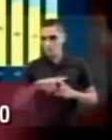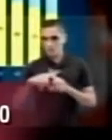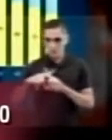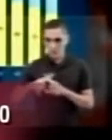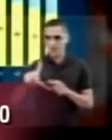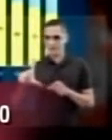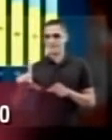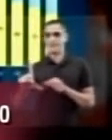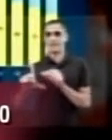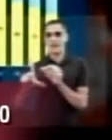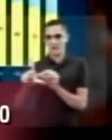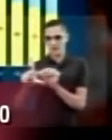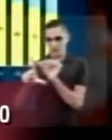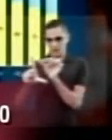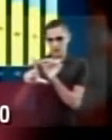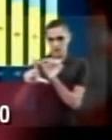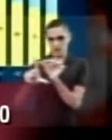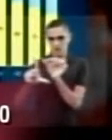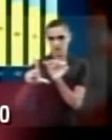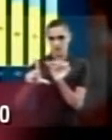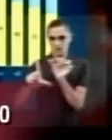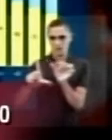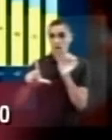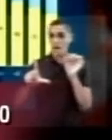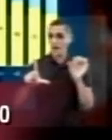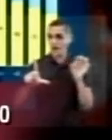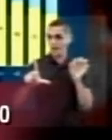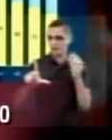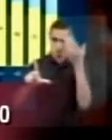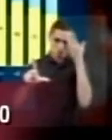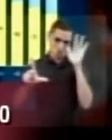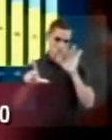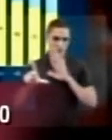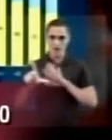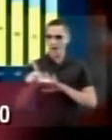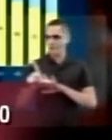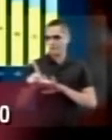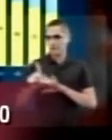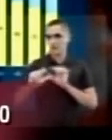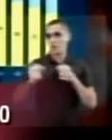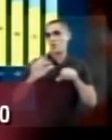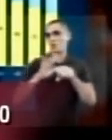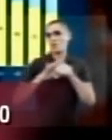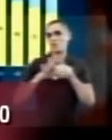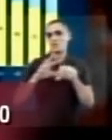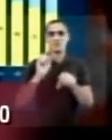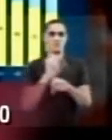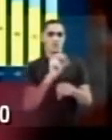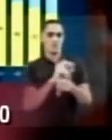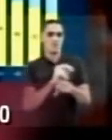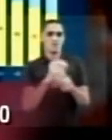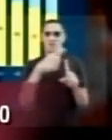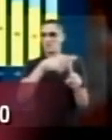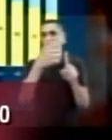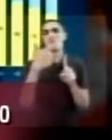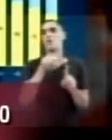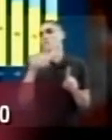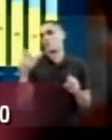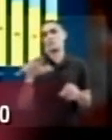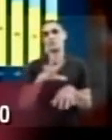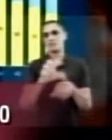não especificados, ou seja, outro tipo de vírus ou outro tipo de doença, e